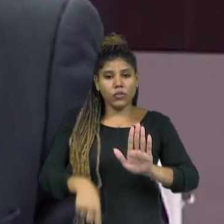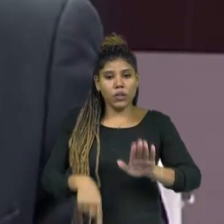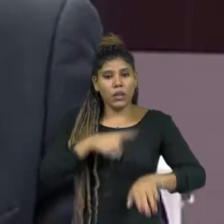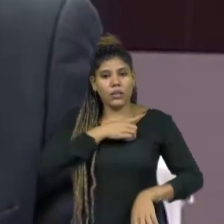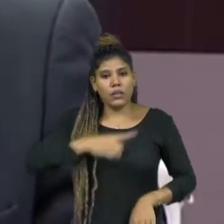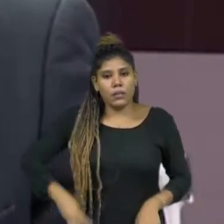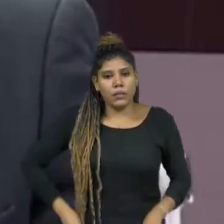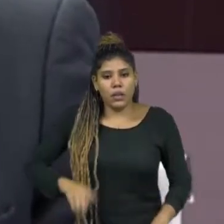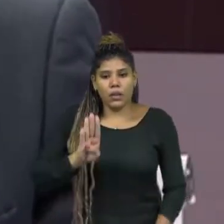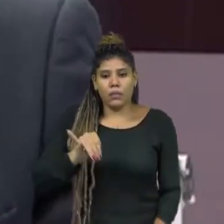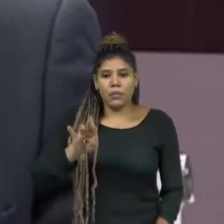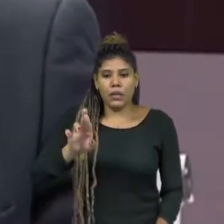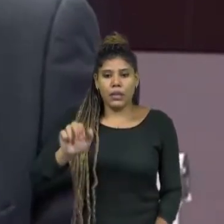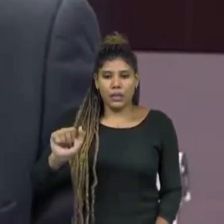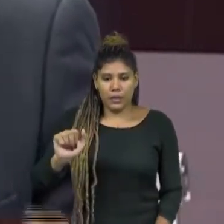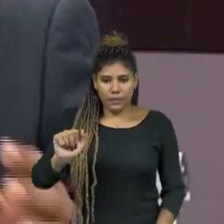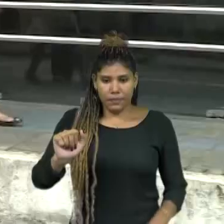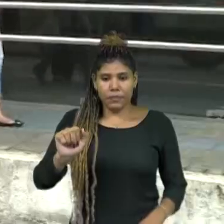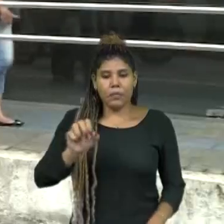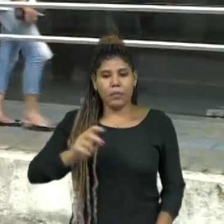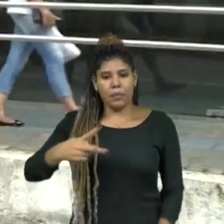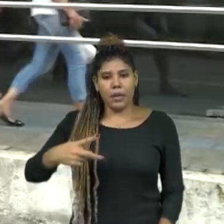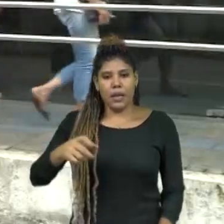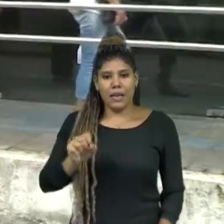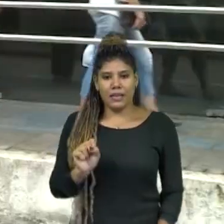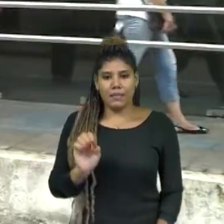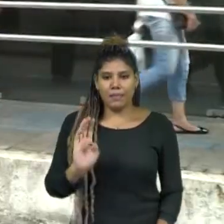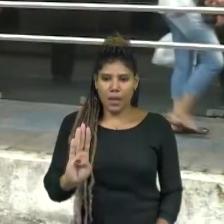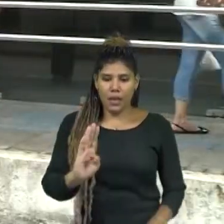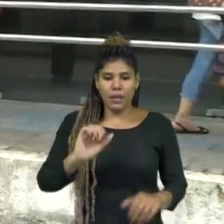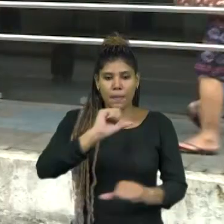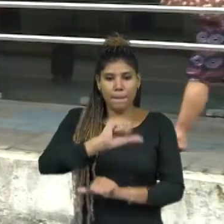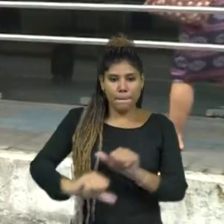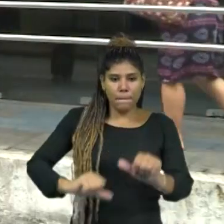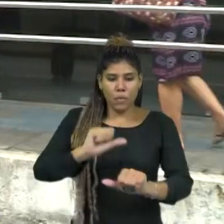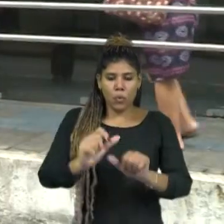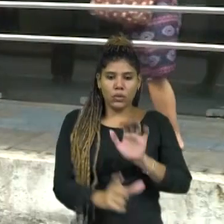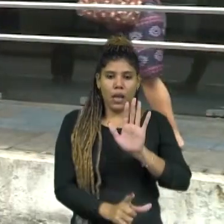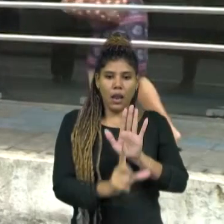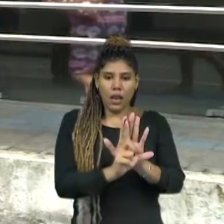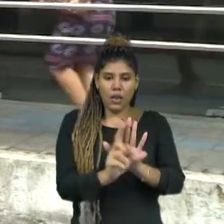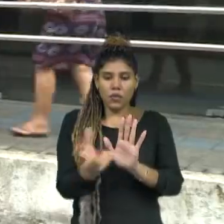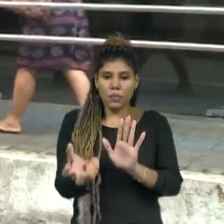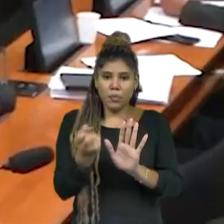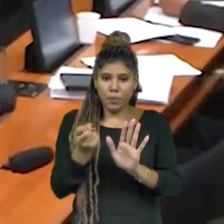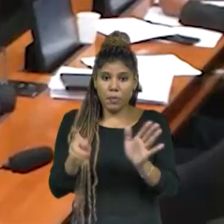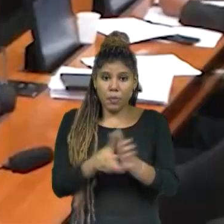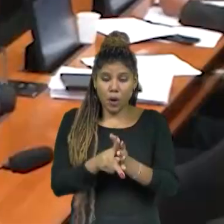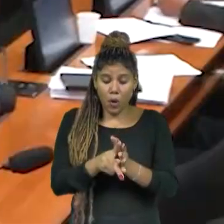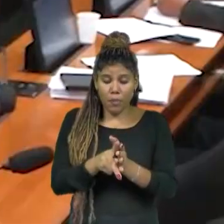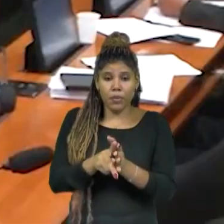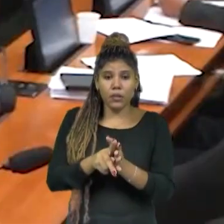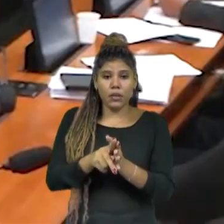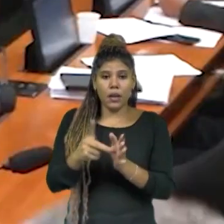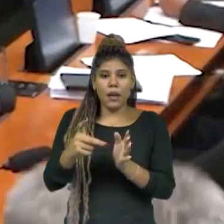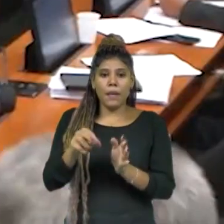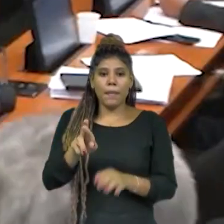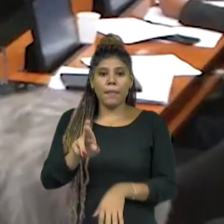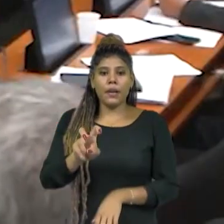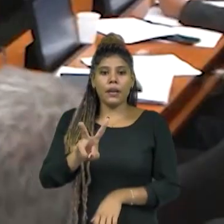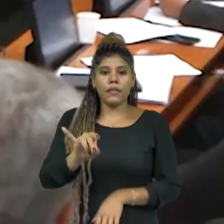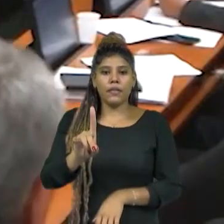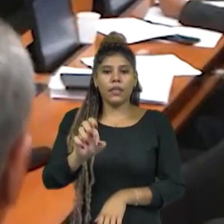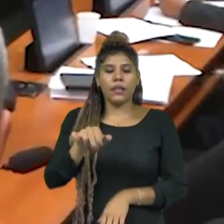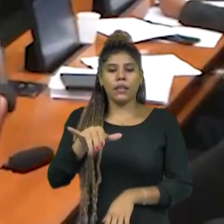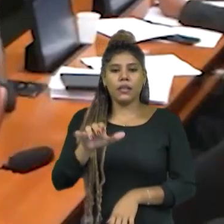do Pindaré, do PSB do Maranhão, que altera a Lei de Benefícios da Previdência Social, foi aprovada na Comissão